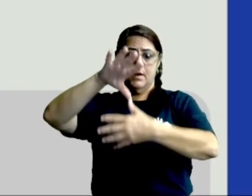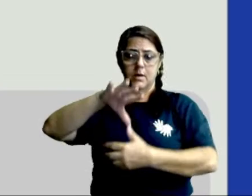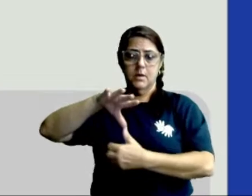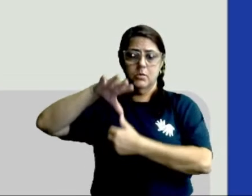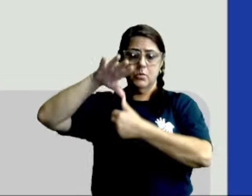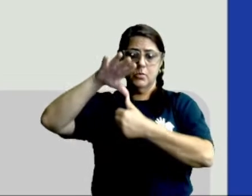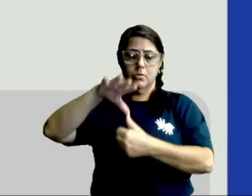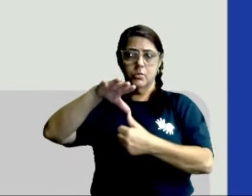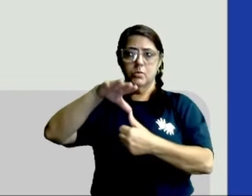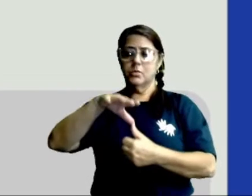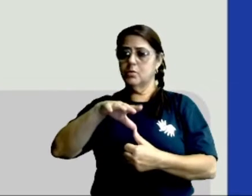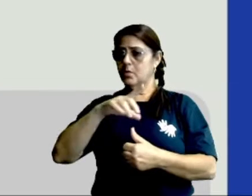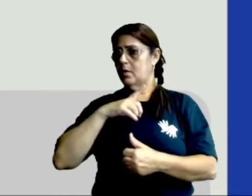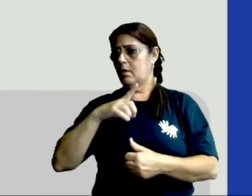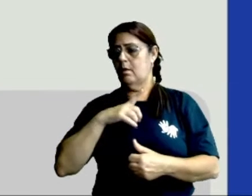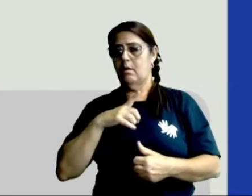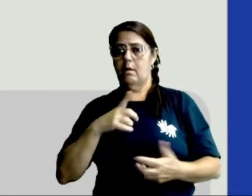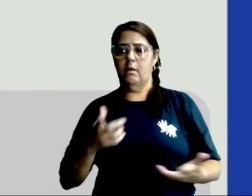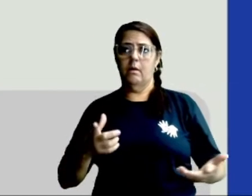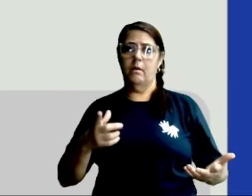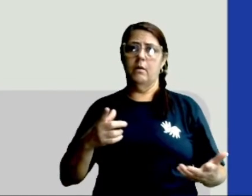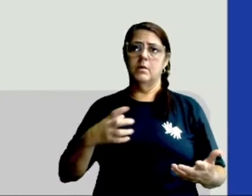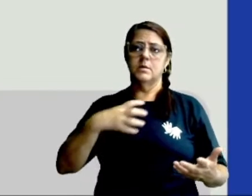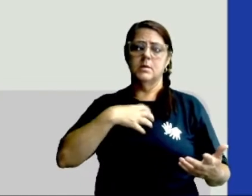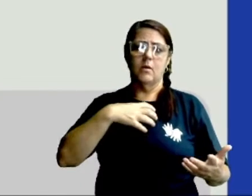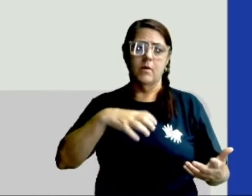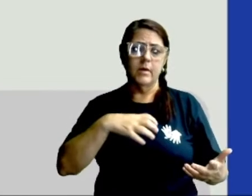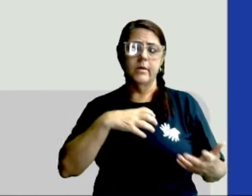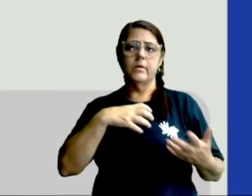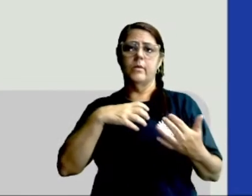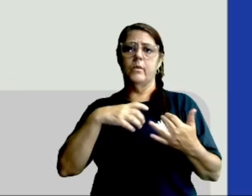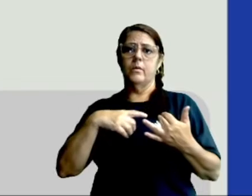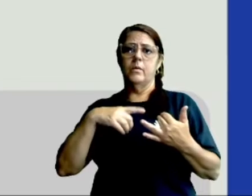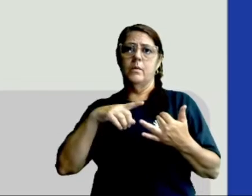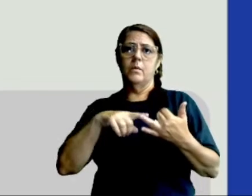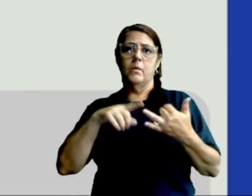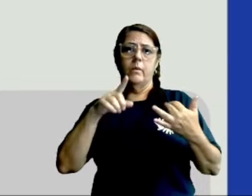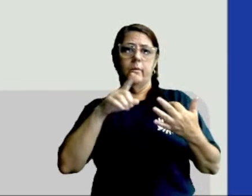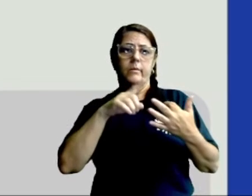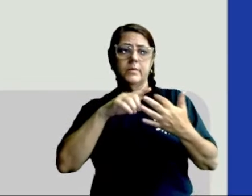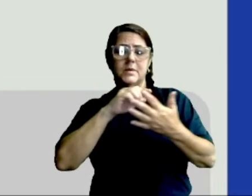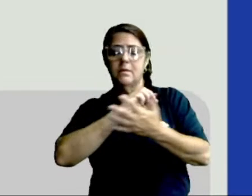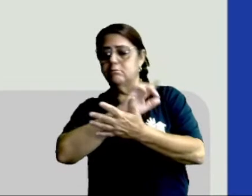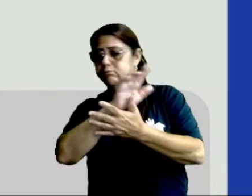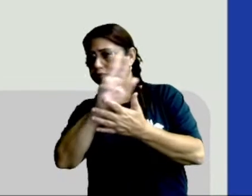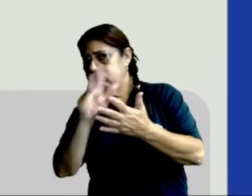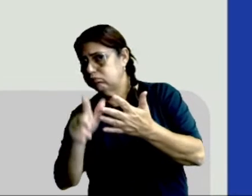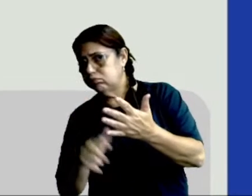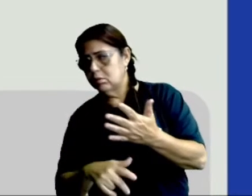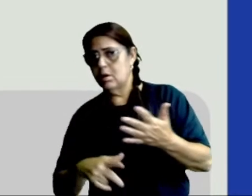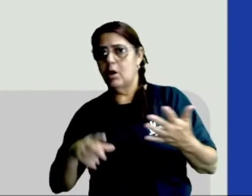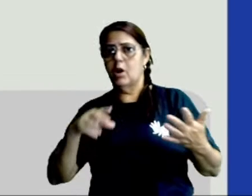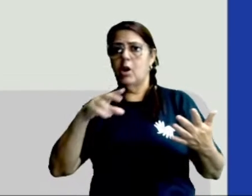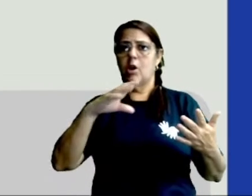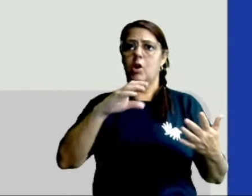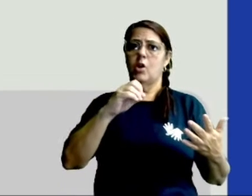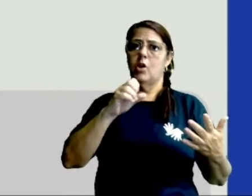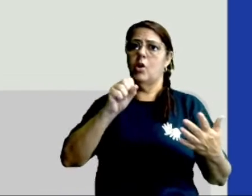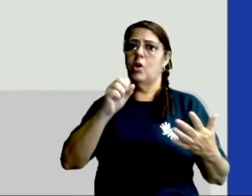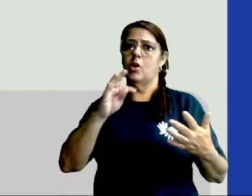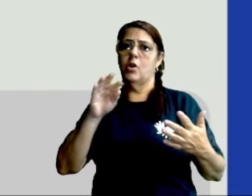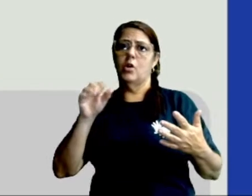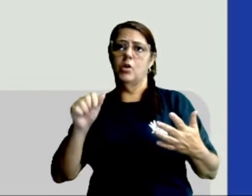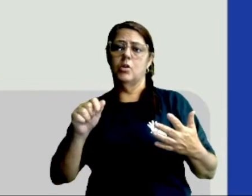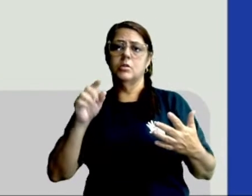os países, né? Belize, Guatemala, El Salvador, Honduras, Nicarágua, Costa Rica e